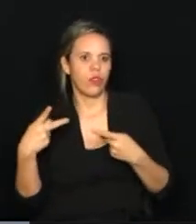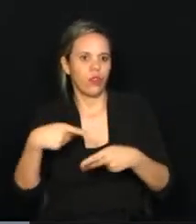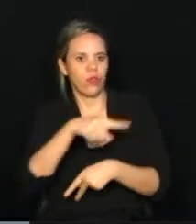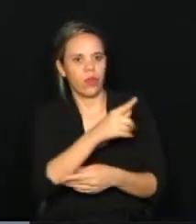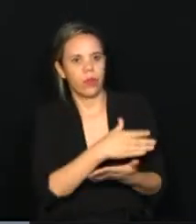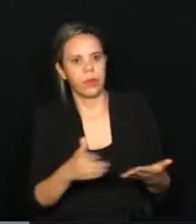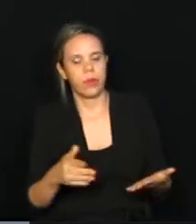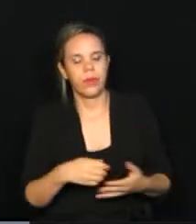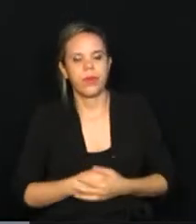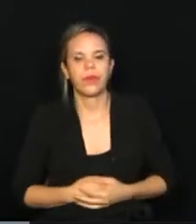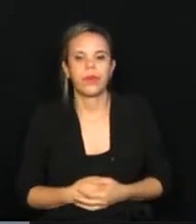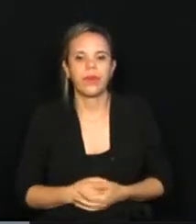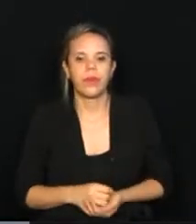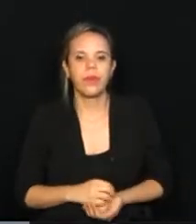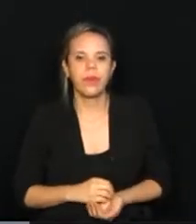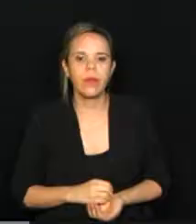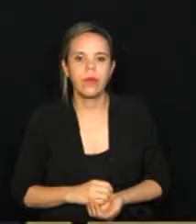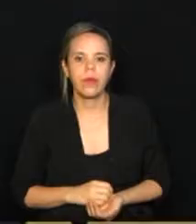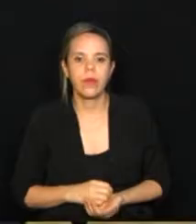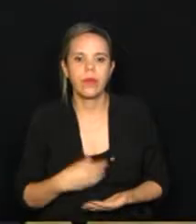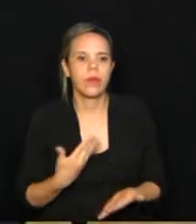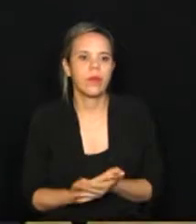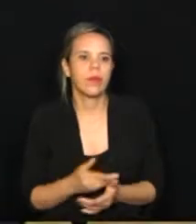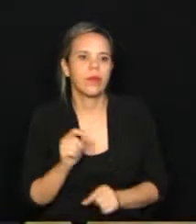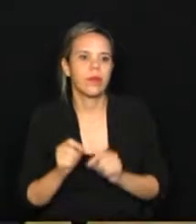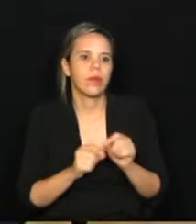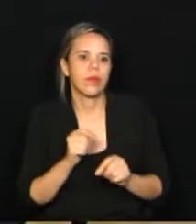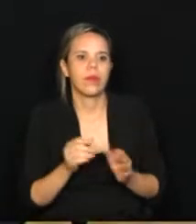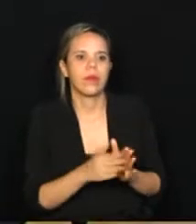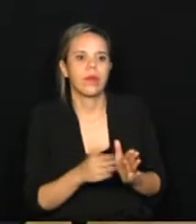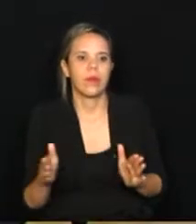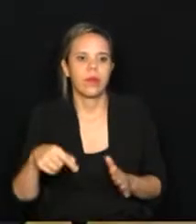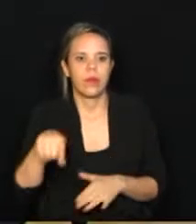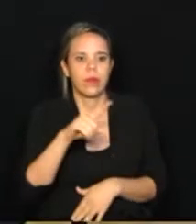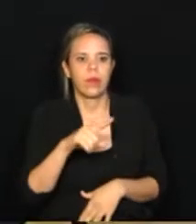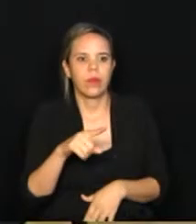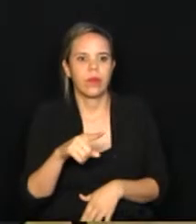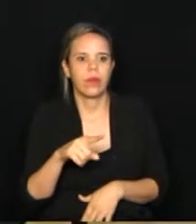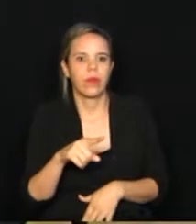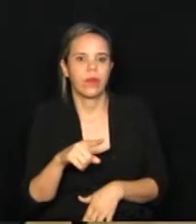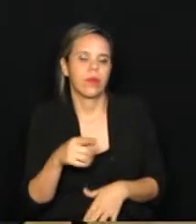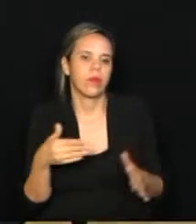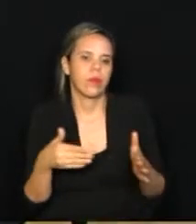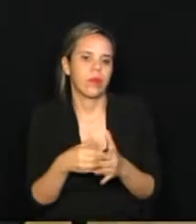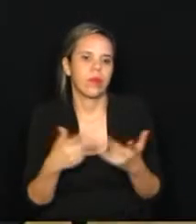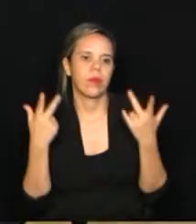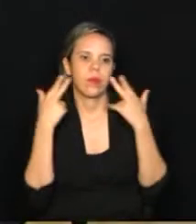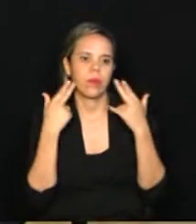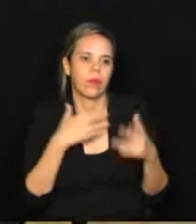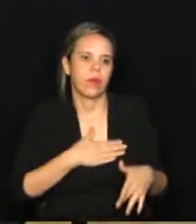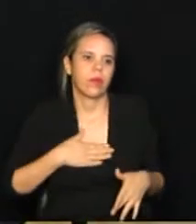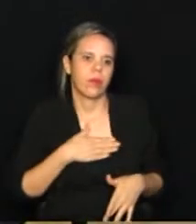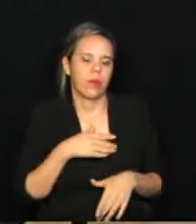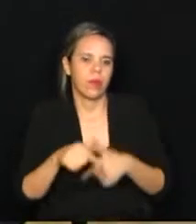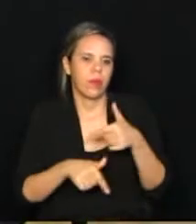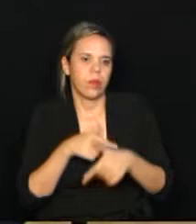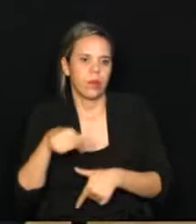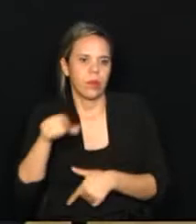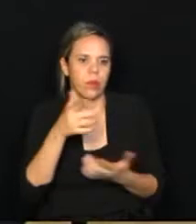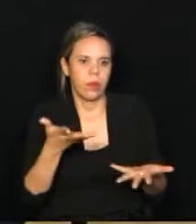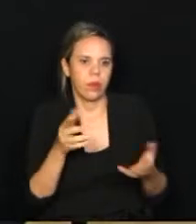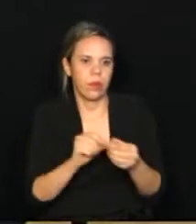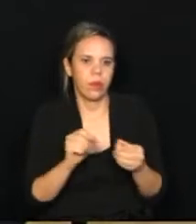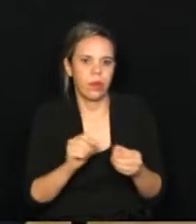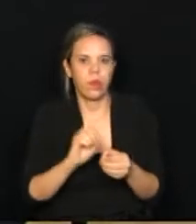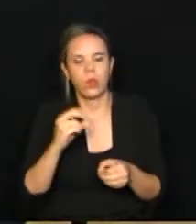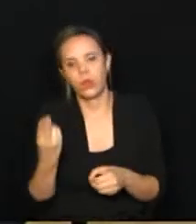comecei. Tá. E até então, nessa fase, para você era estritamente como um hobby, era uma atividade que você queria fazer?